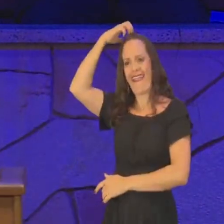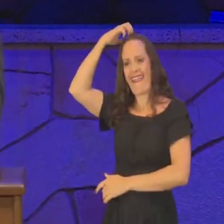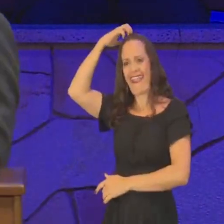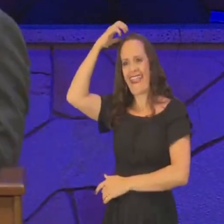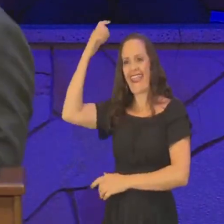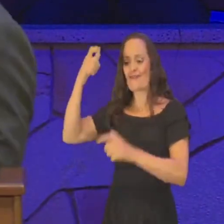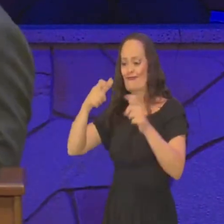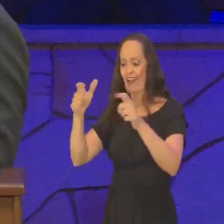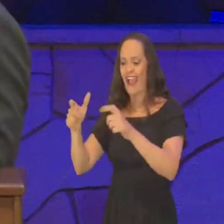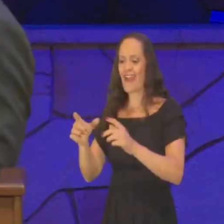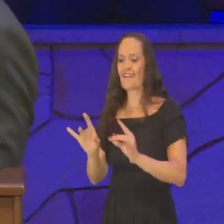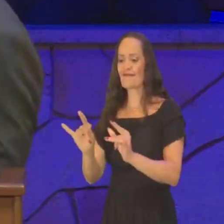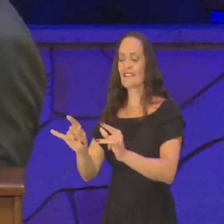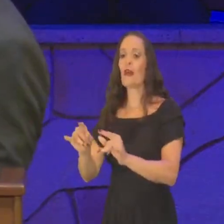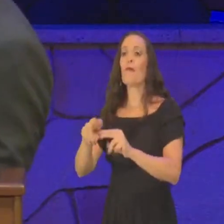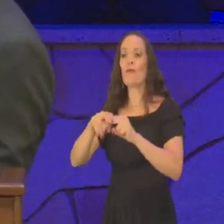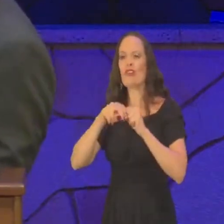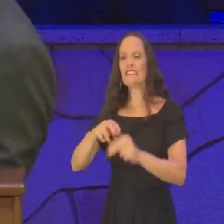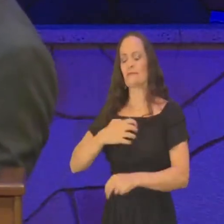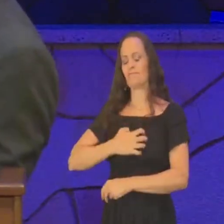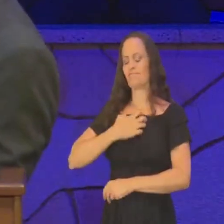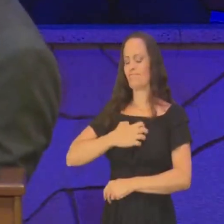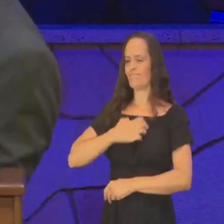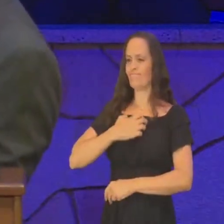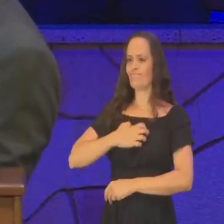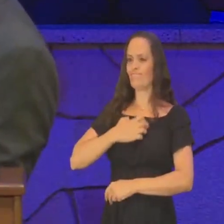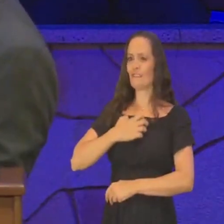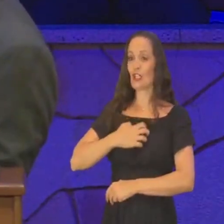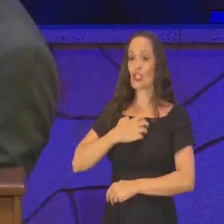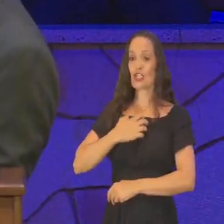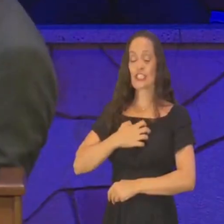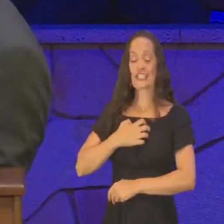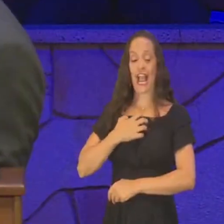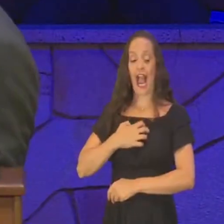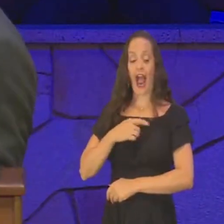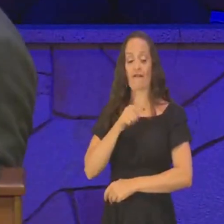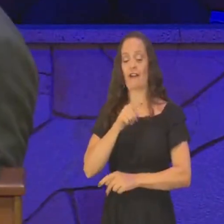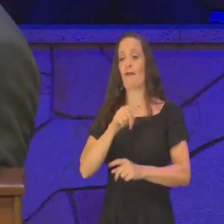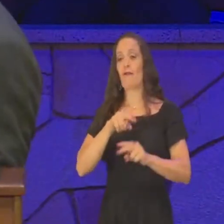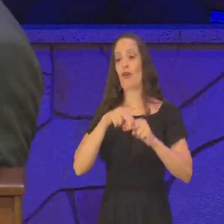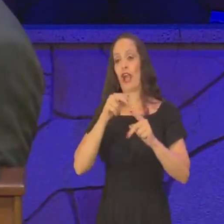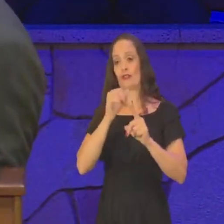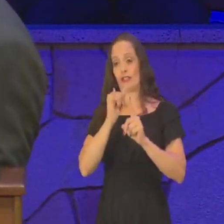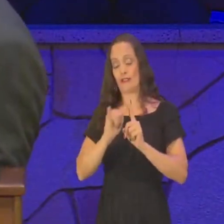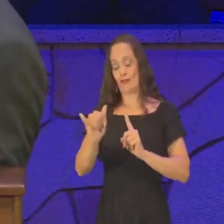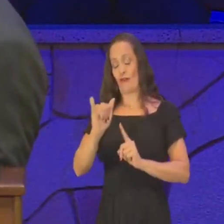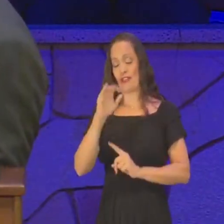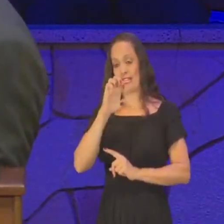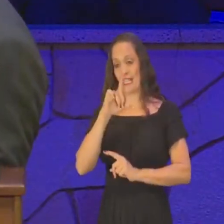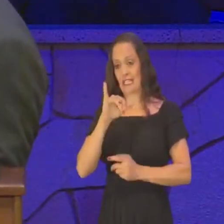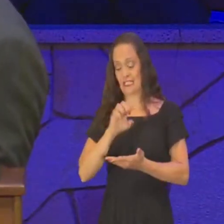Então o rei não queria ver, como diz lá em Minas, nem pintado a ouro, o profeta nem pintado a ouro.